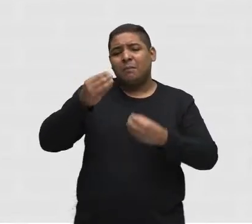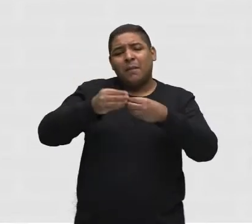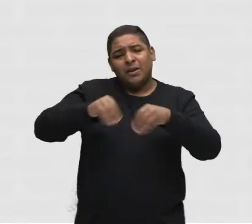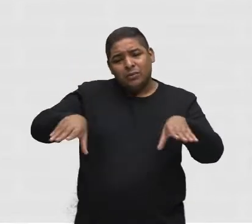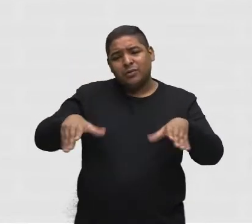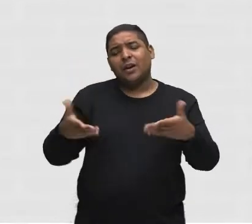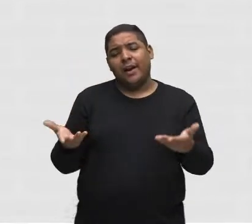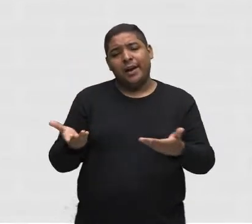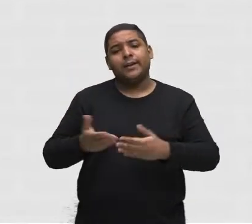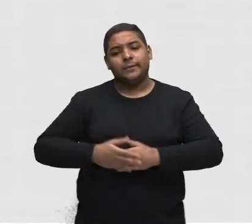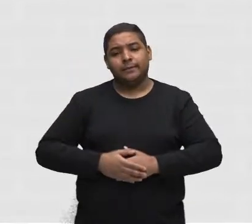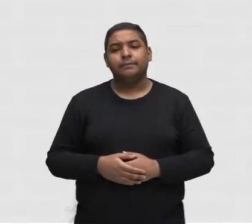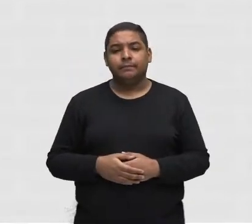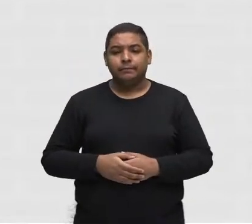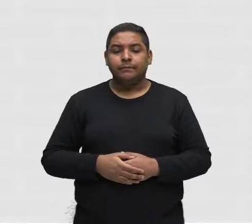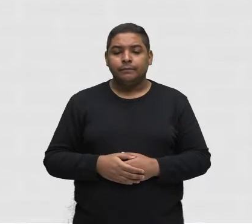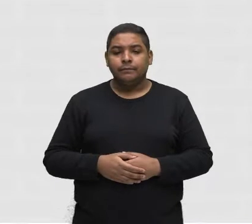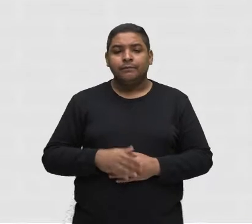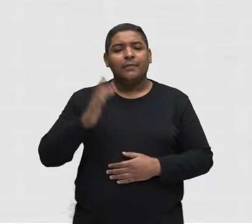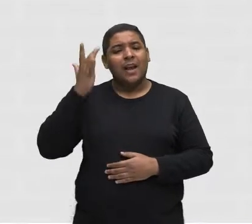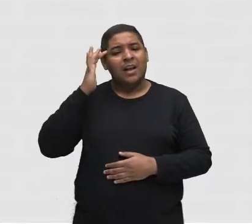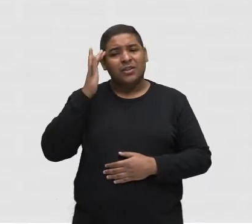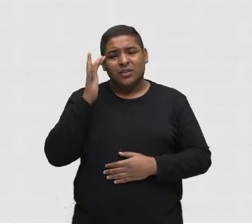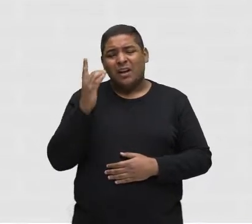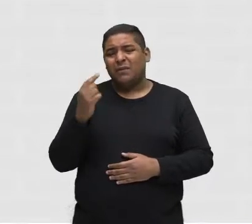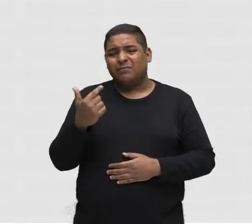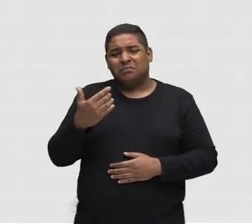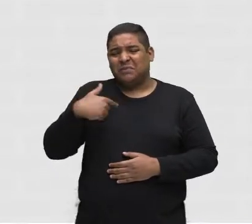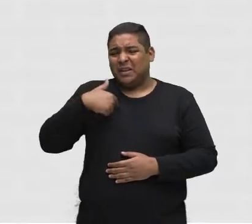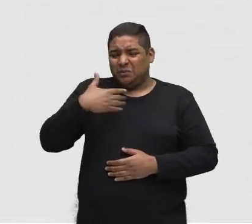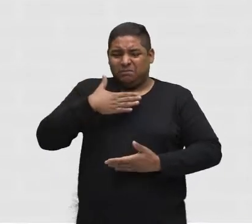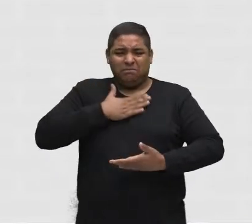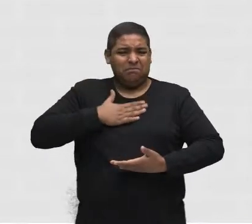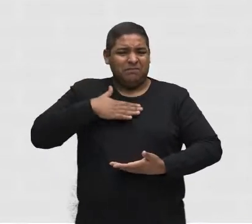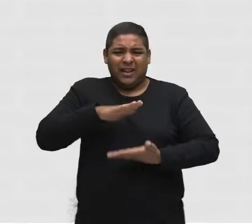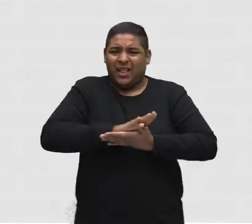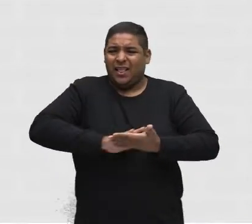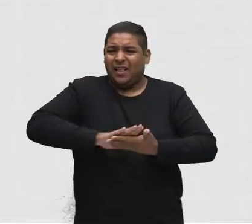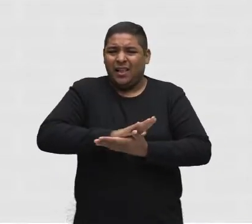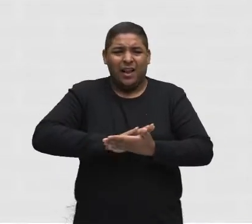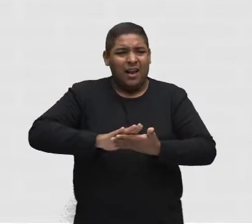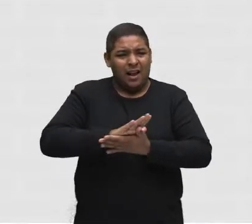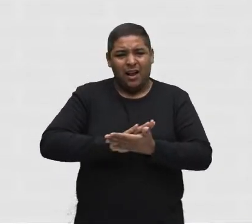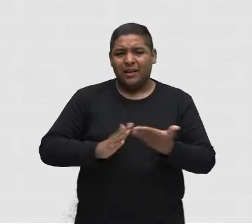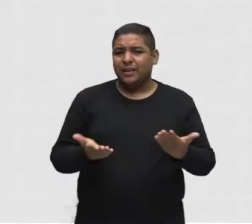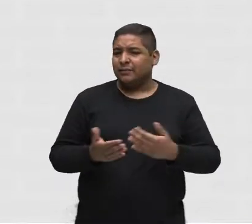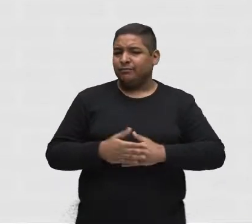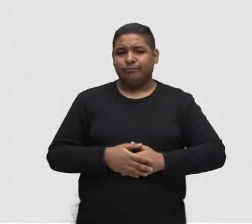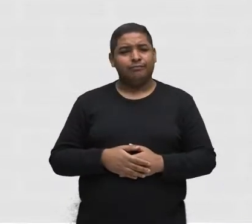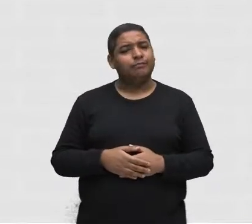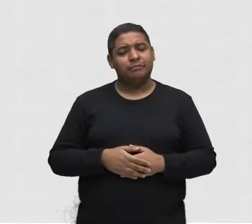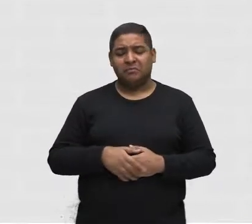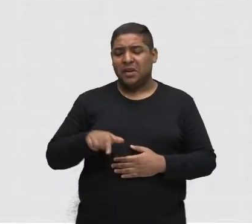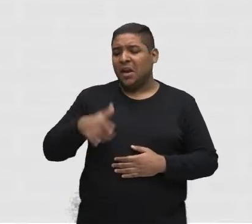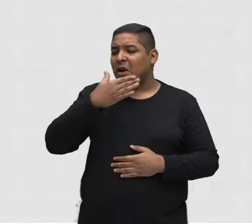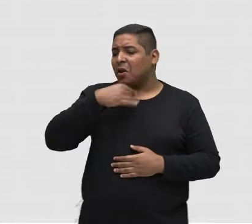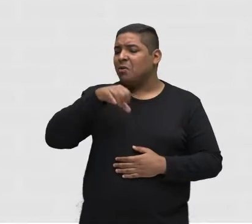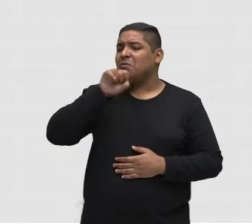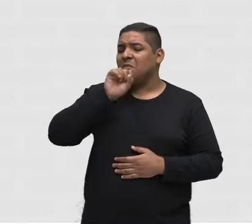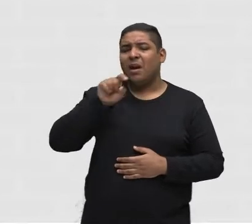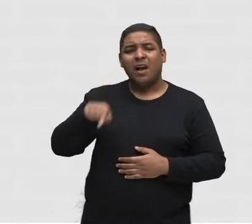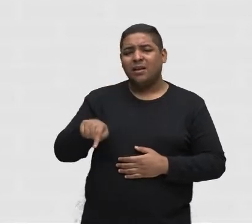Prejudicado, ele se achava um ninguém e não tomava nenhuma providência para ajudar o Ricardo nesse